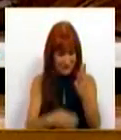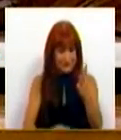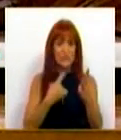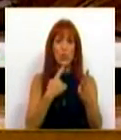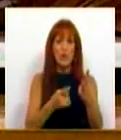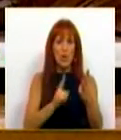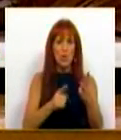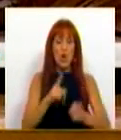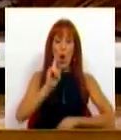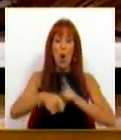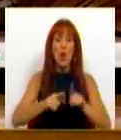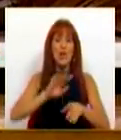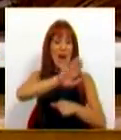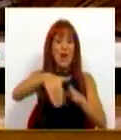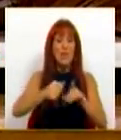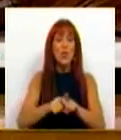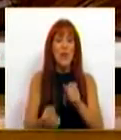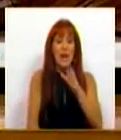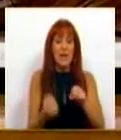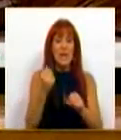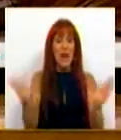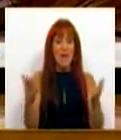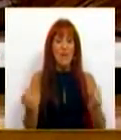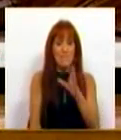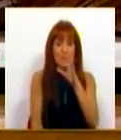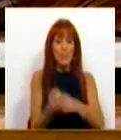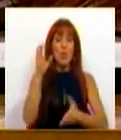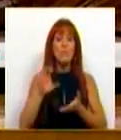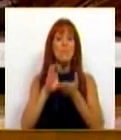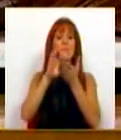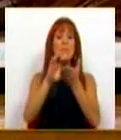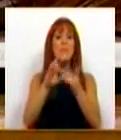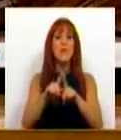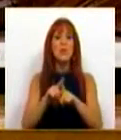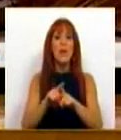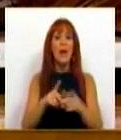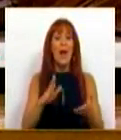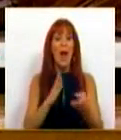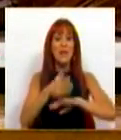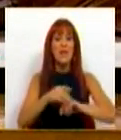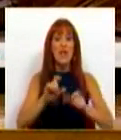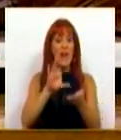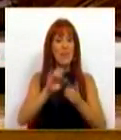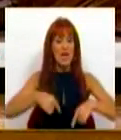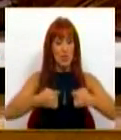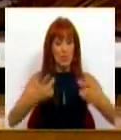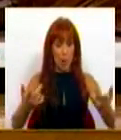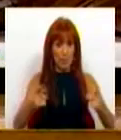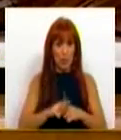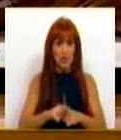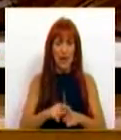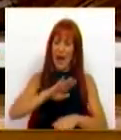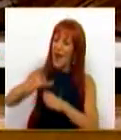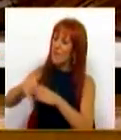destaco aquelas que envolvem a criação de incentivos ao financiamento através de capitais próprios, as